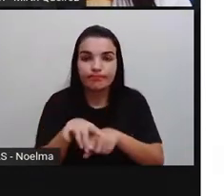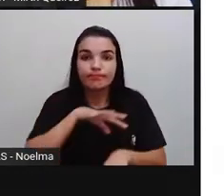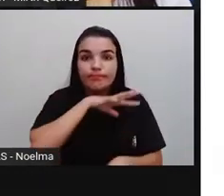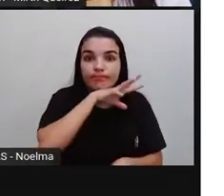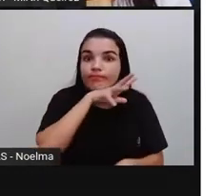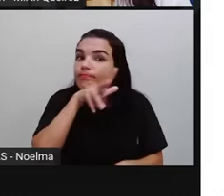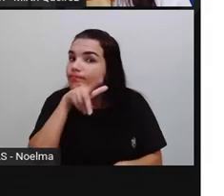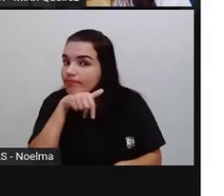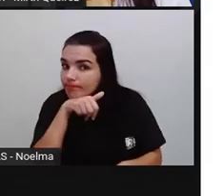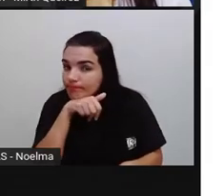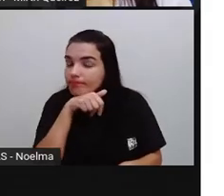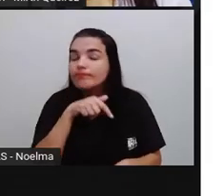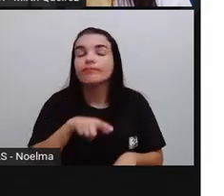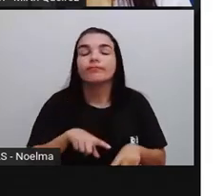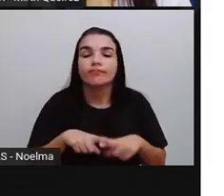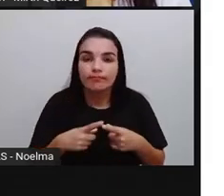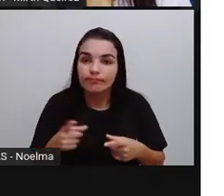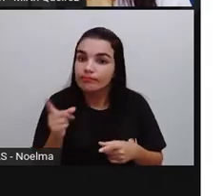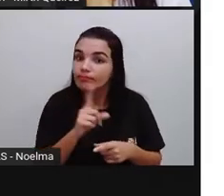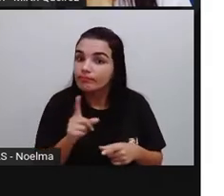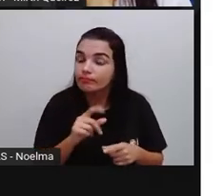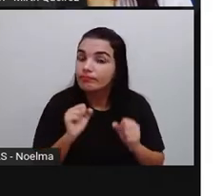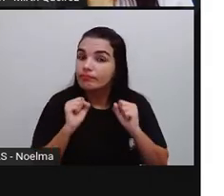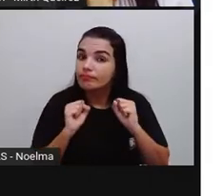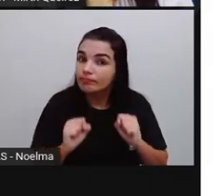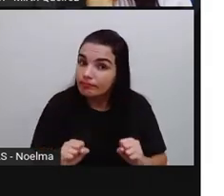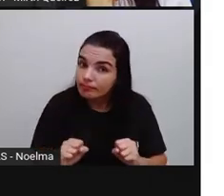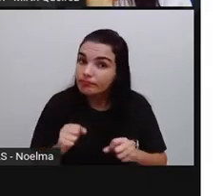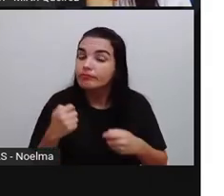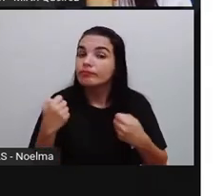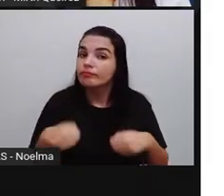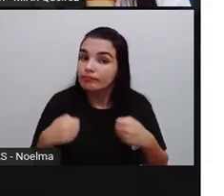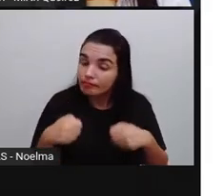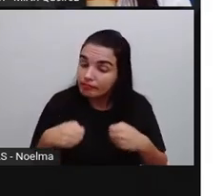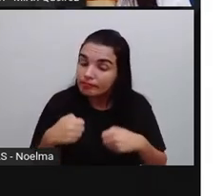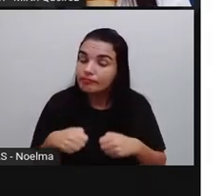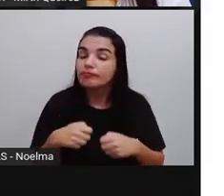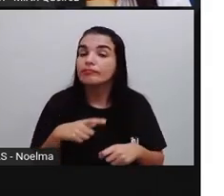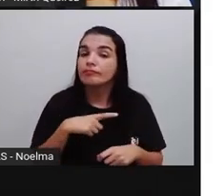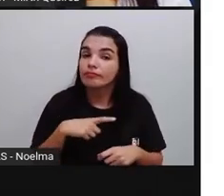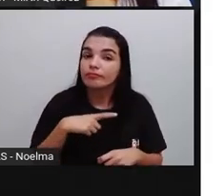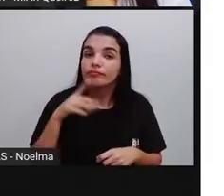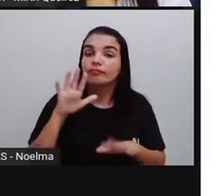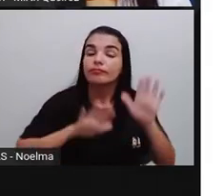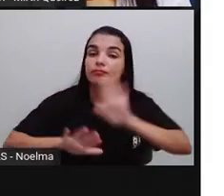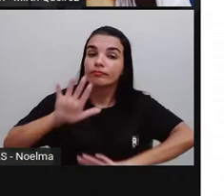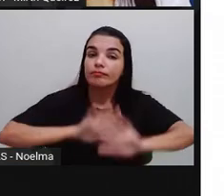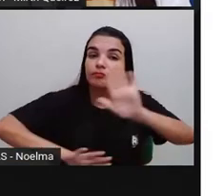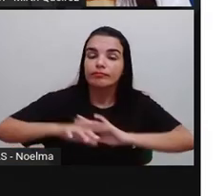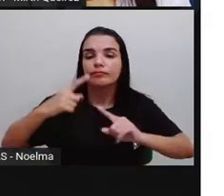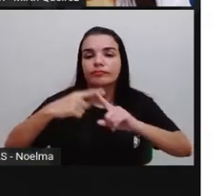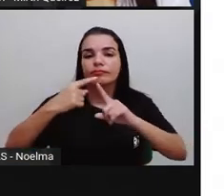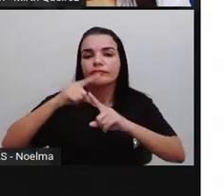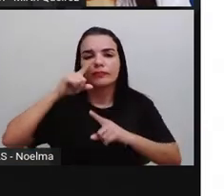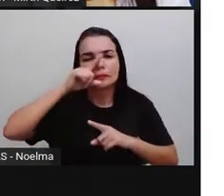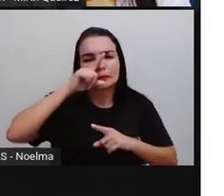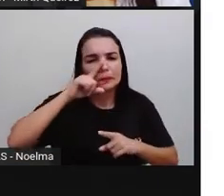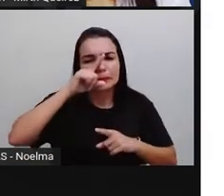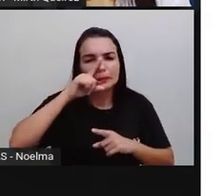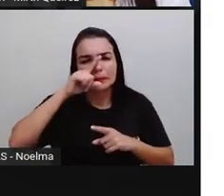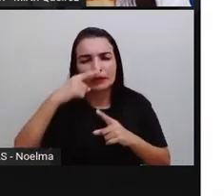rica biodiversidade, isso não significa que a gente não está em risco, né? Em virtude da grande